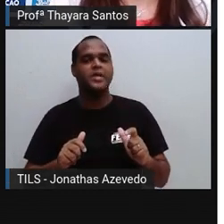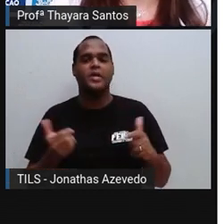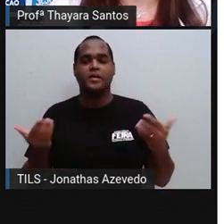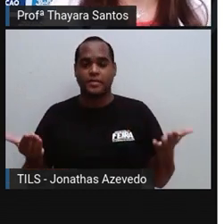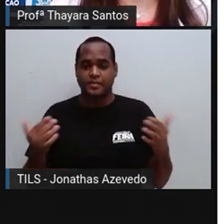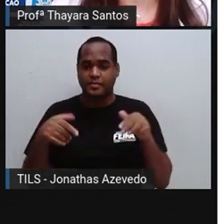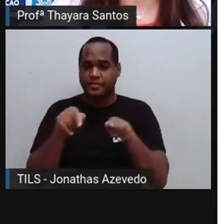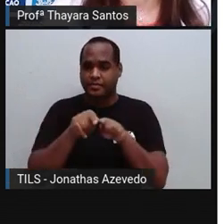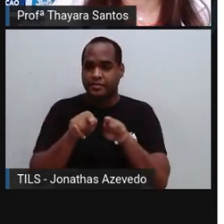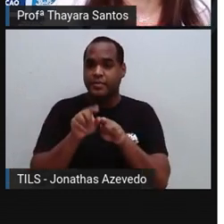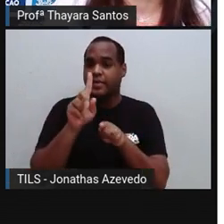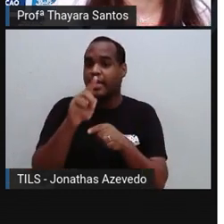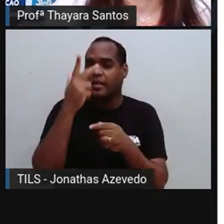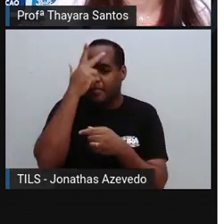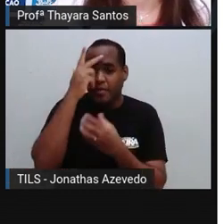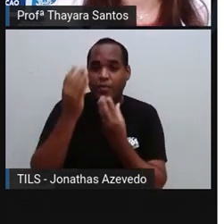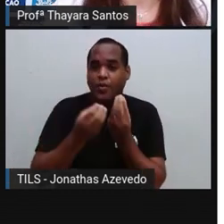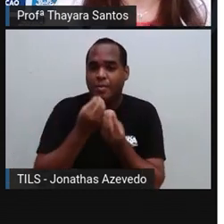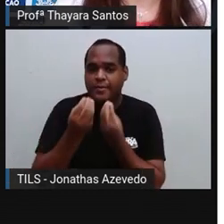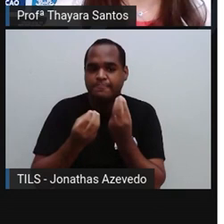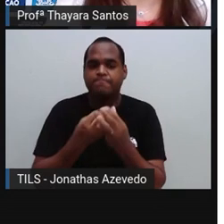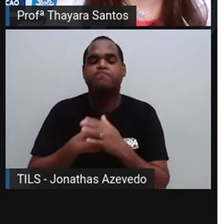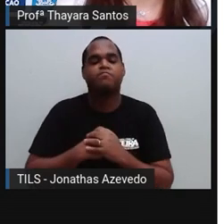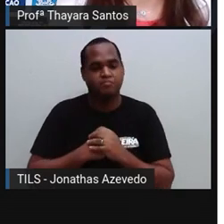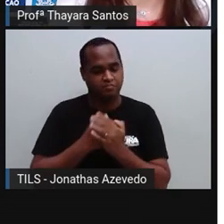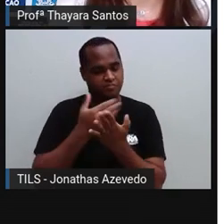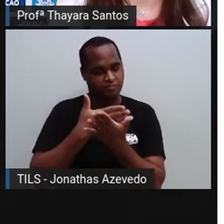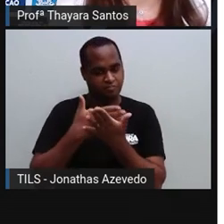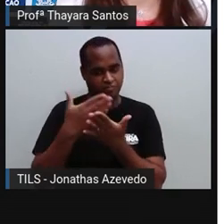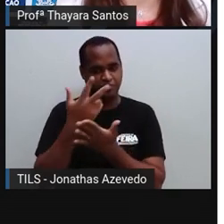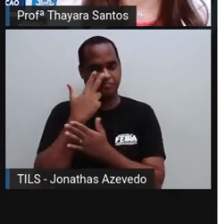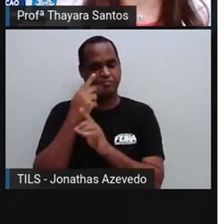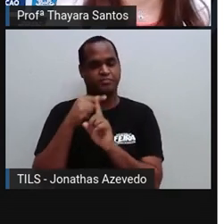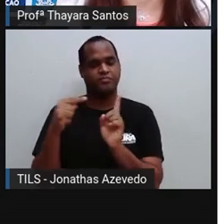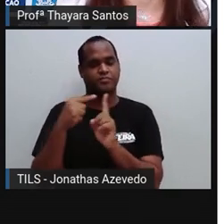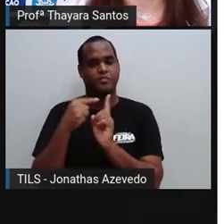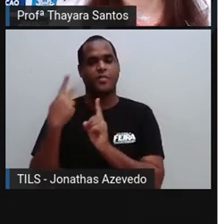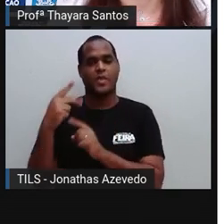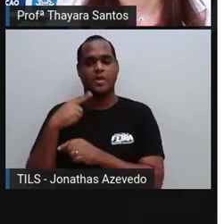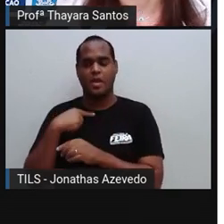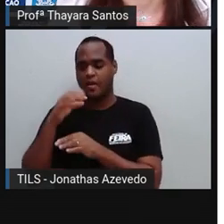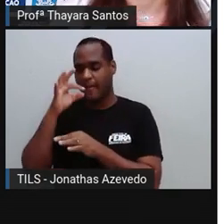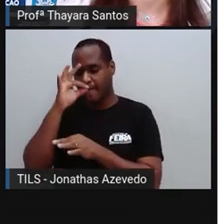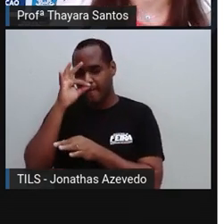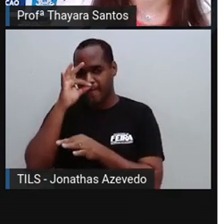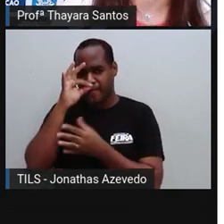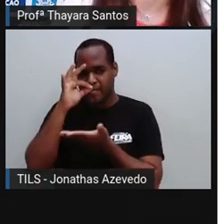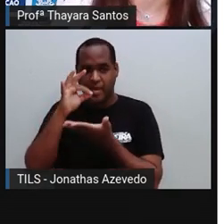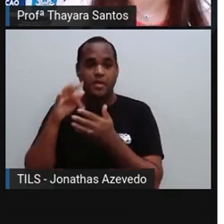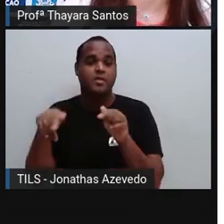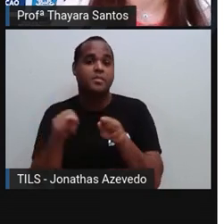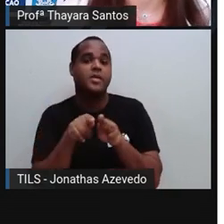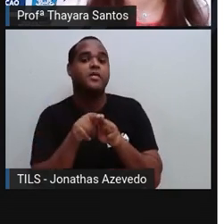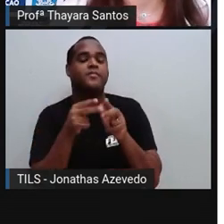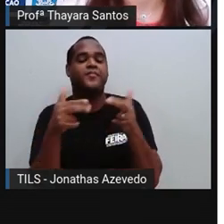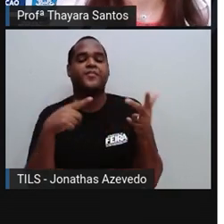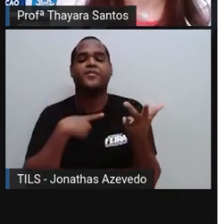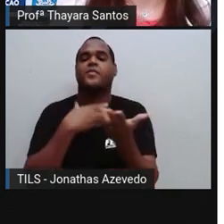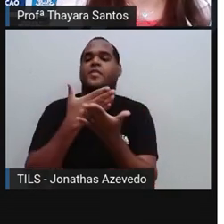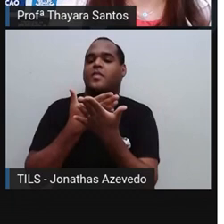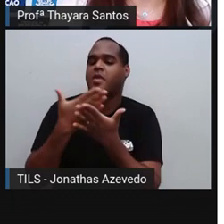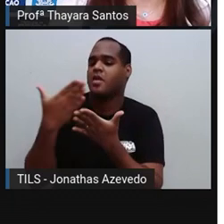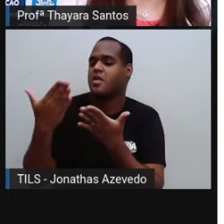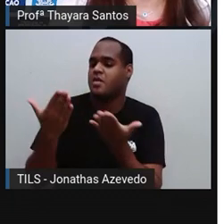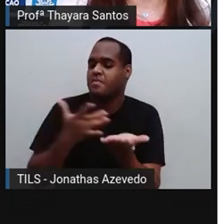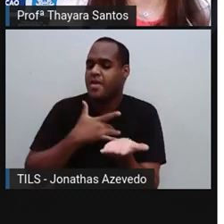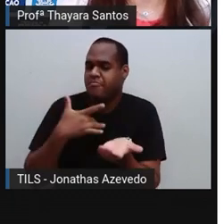E quais são os efeitos dela? Os efeitos iniciais são semelhantes aos da cocaína, que a gente já viu, né? Euforia, excitação, sensação de bem-estar.